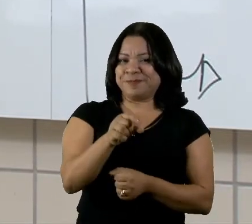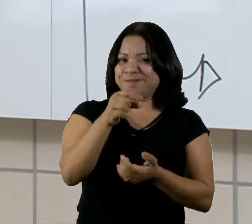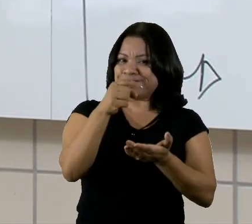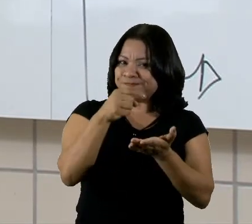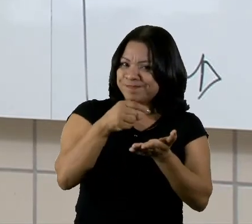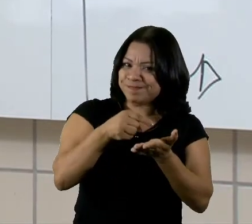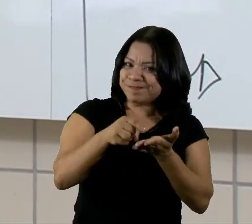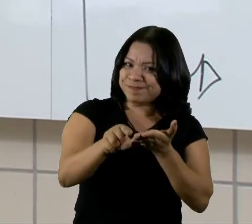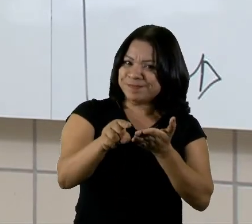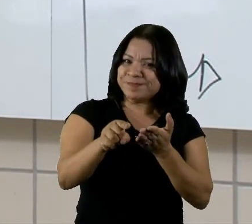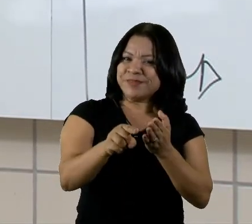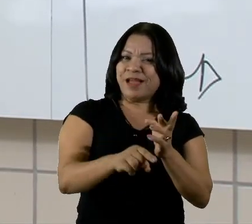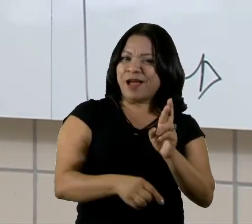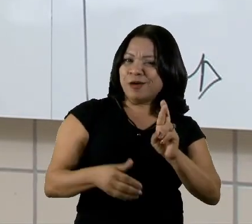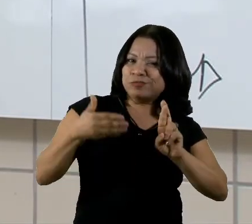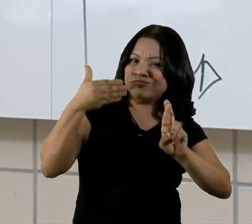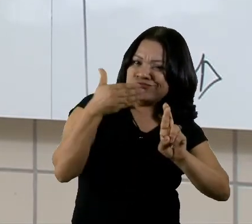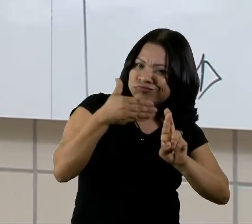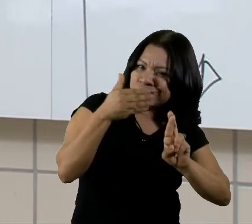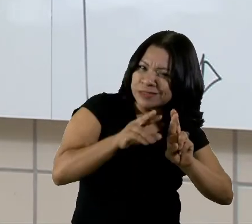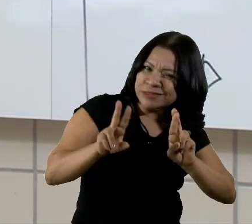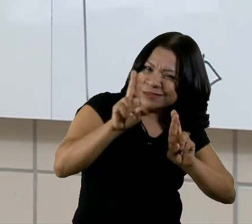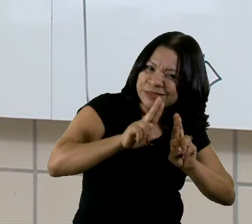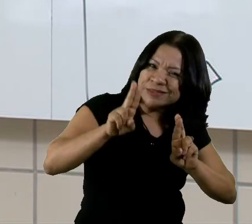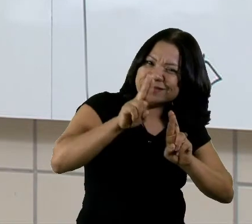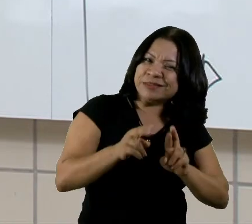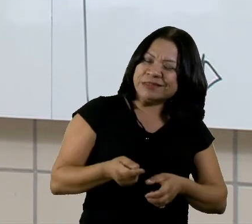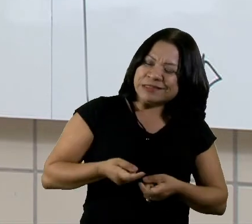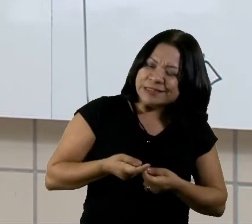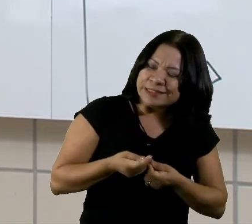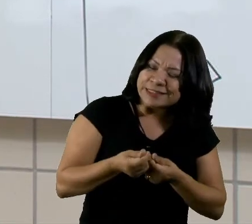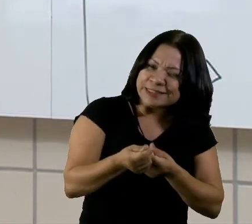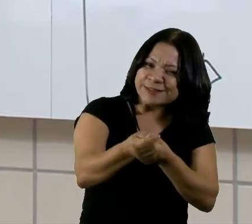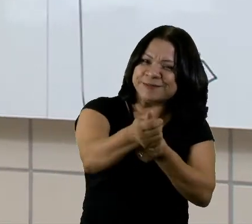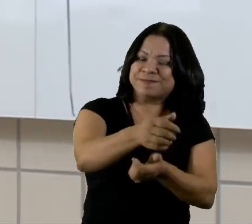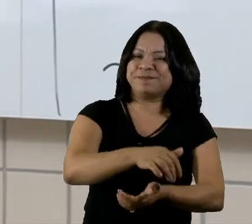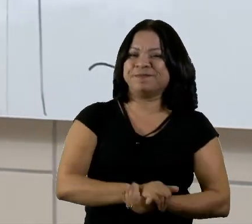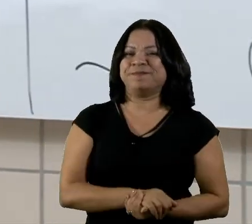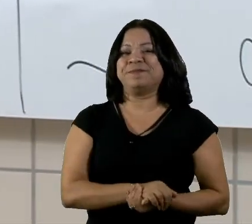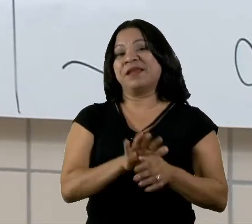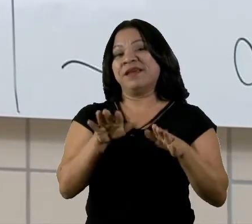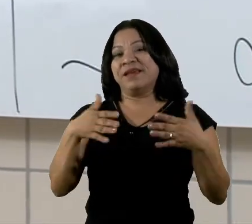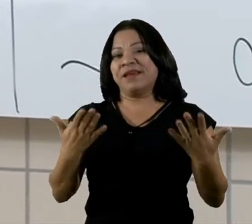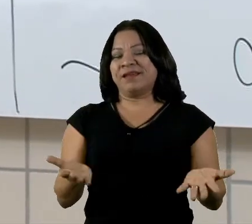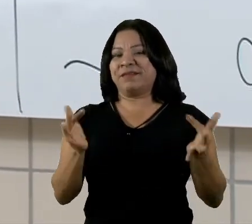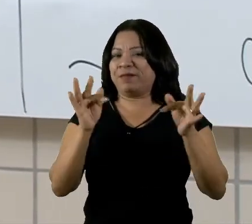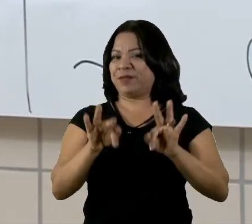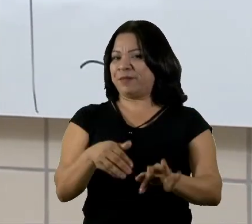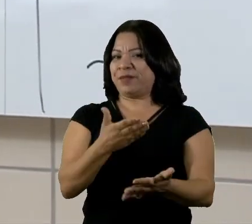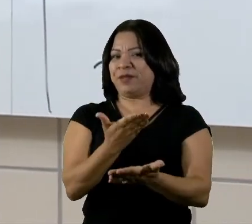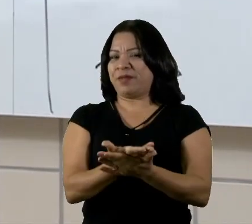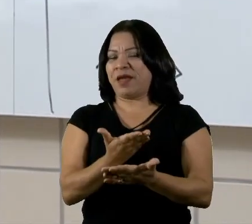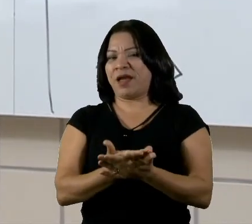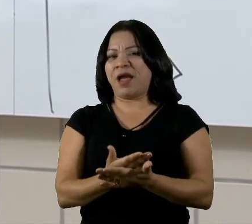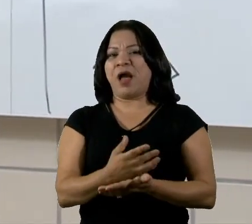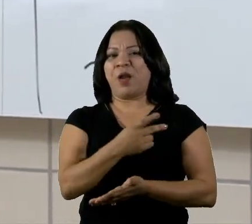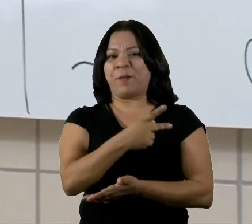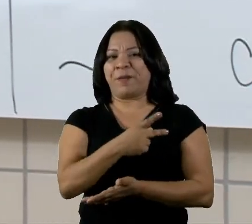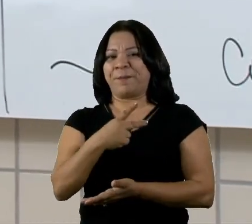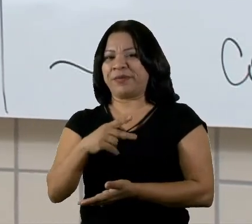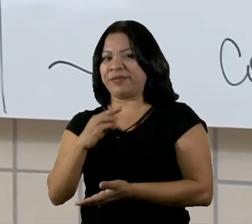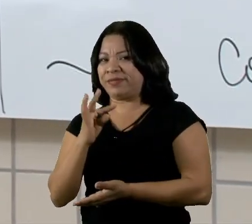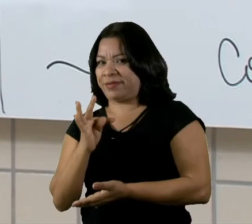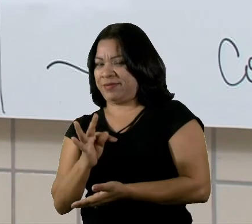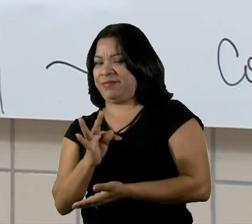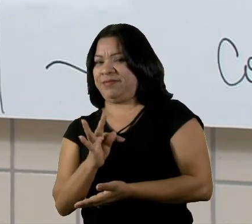essa referência por muito tempo. Então, aqui nós terminamos nossa aula de PPT. Espero que vocês